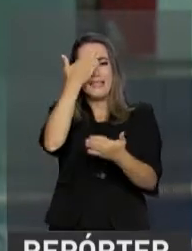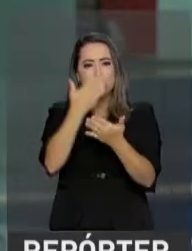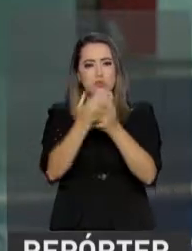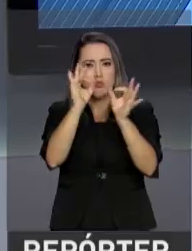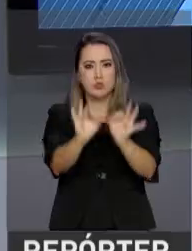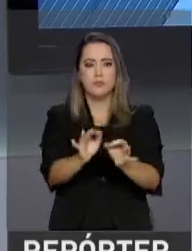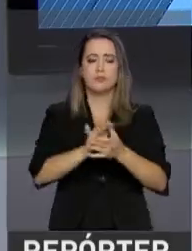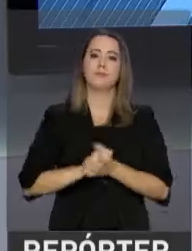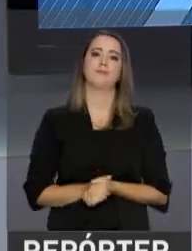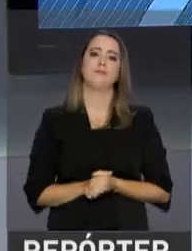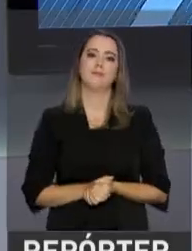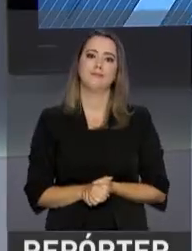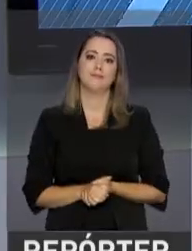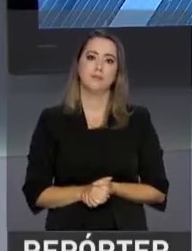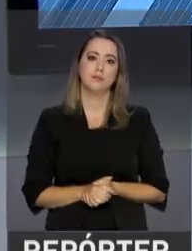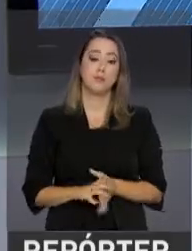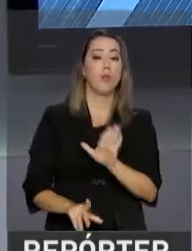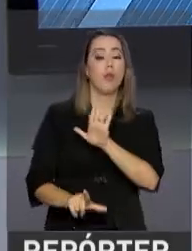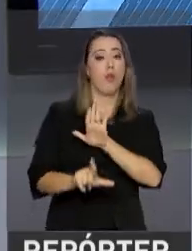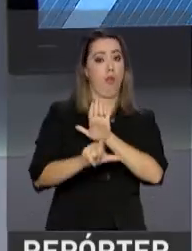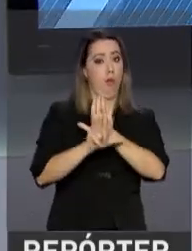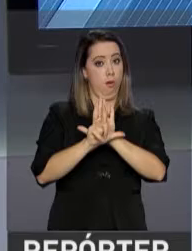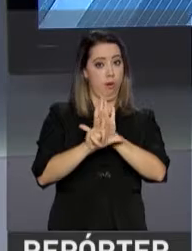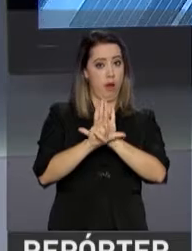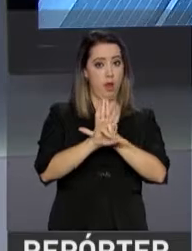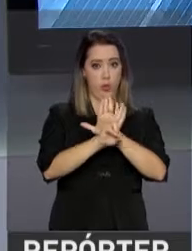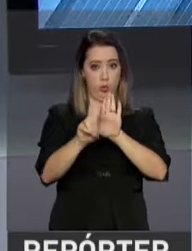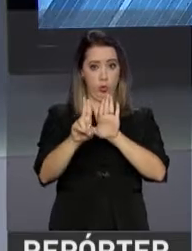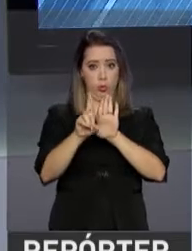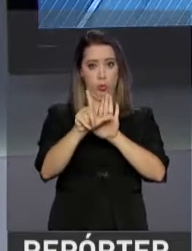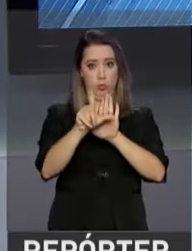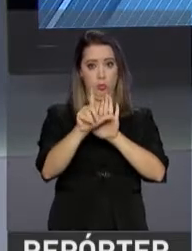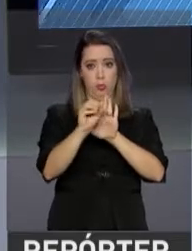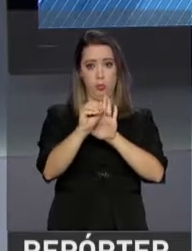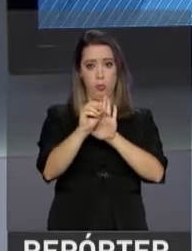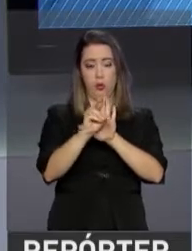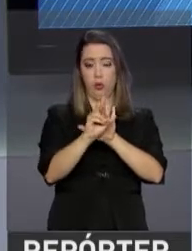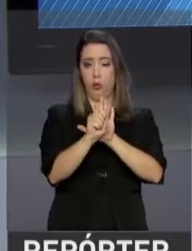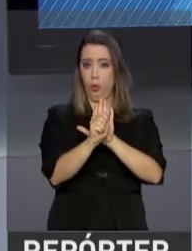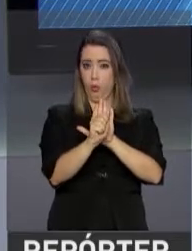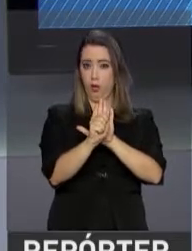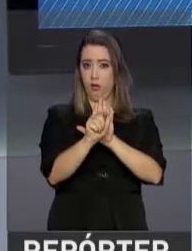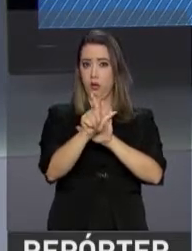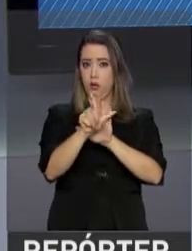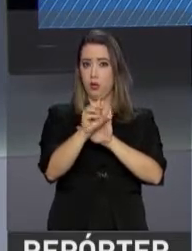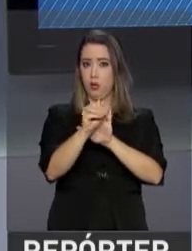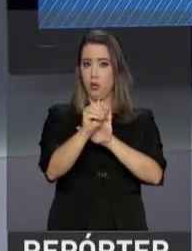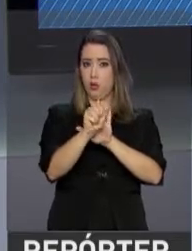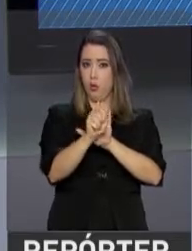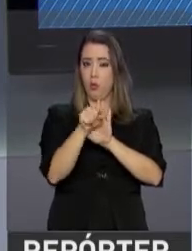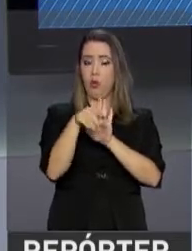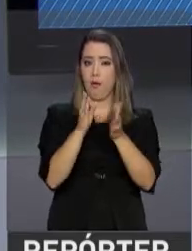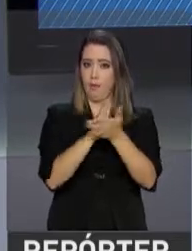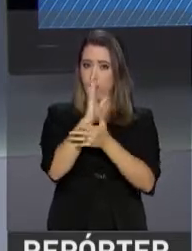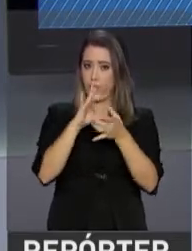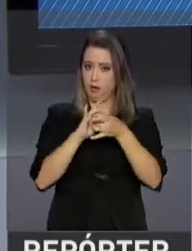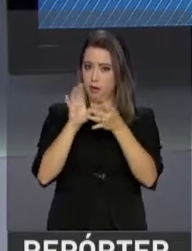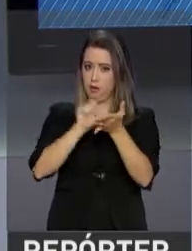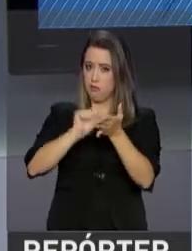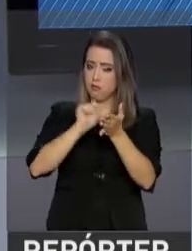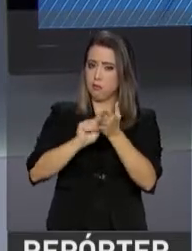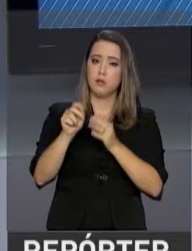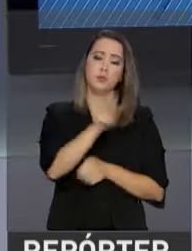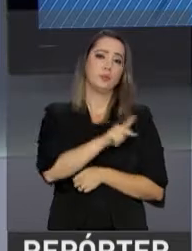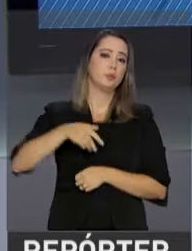segurança a lei orçamentária anual loa foi sancionada pelo presidente michel temer nesta terça feira